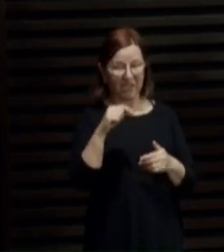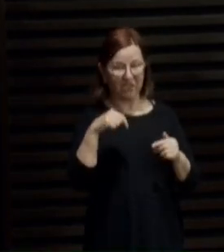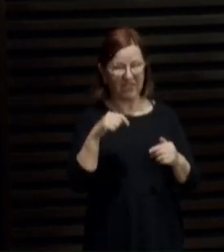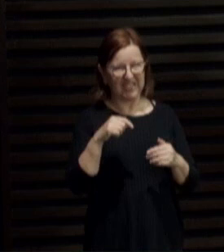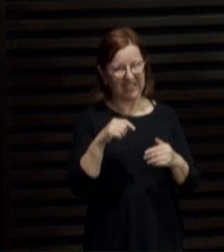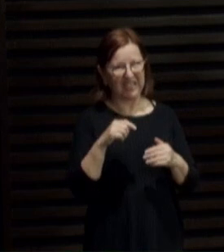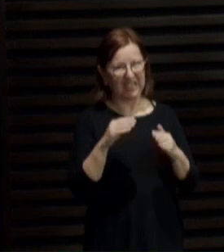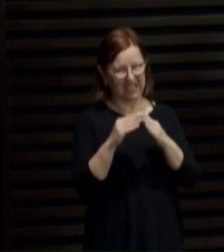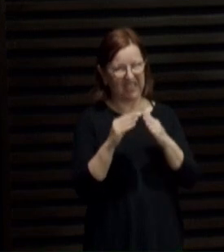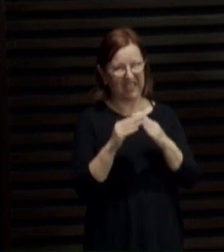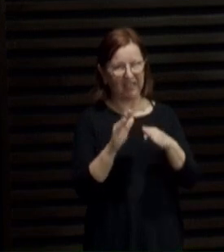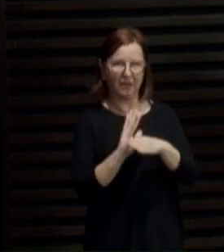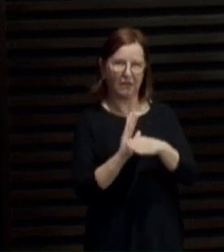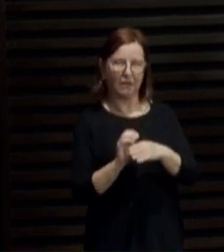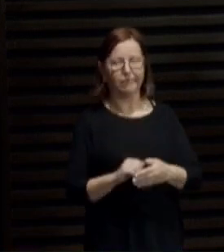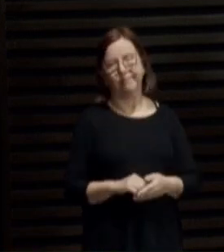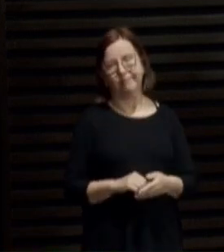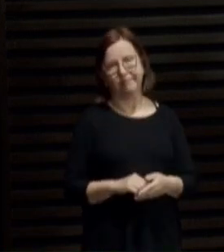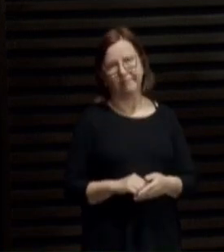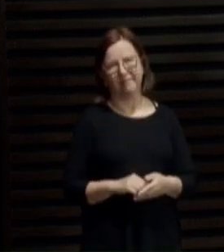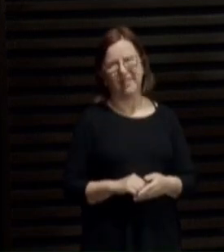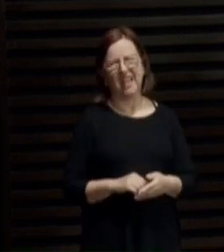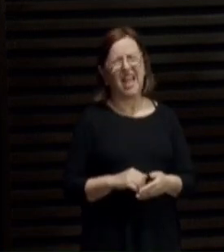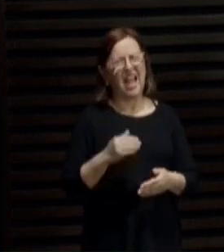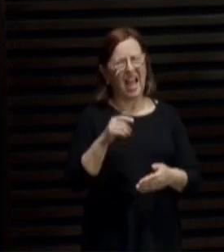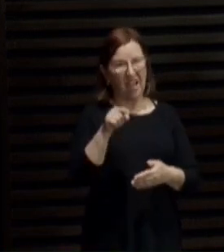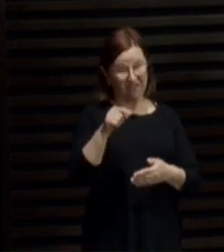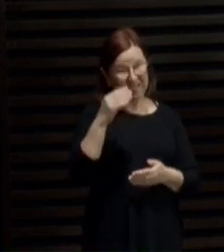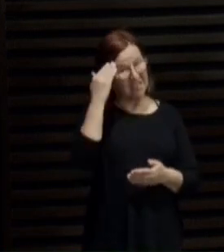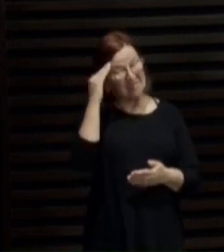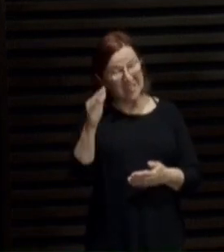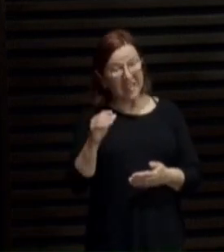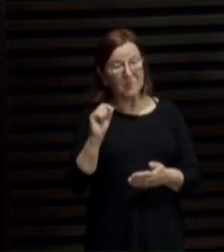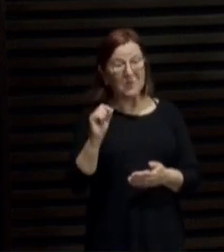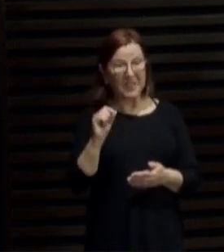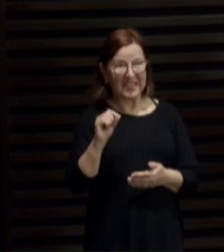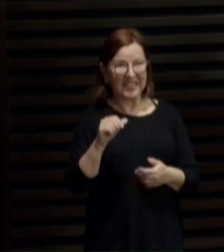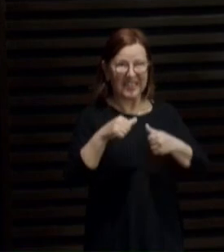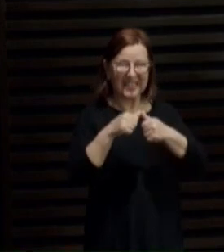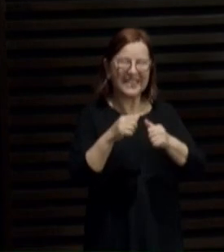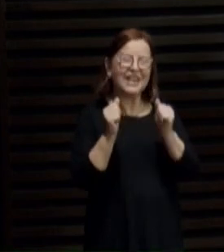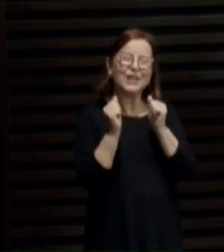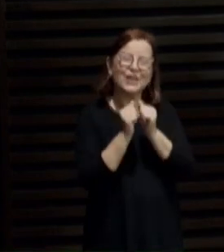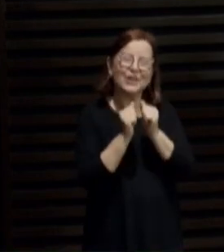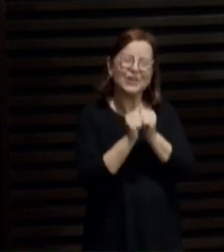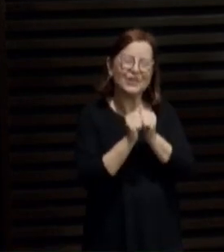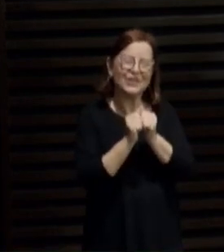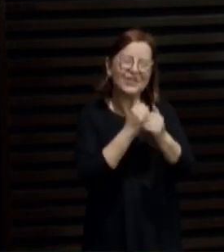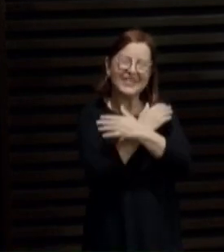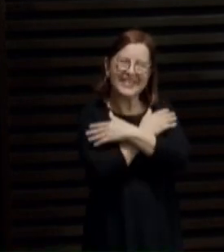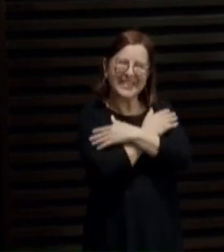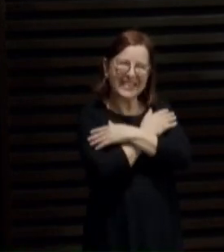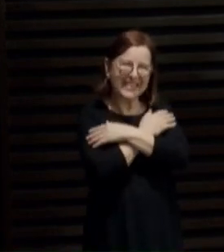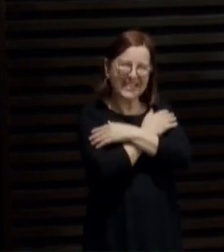rapaz, você não sabe o que é sentir cheiro de gente, esse toque, esse abraço,